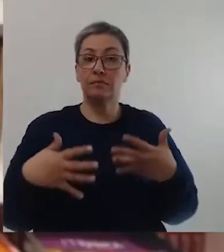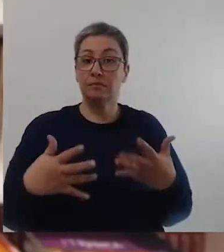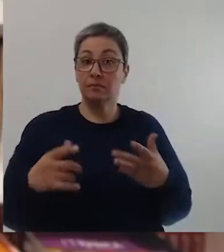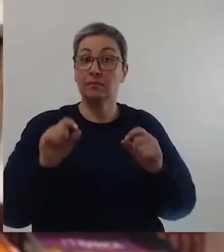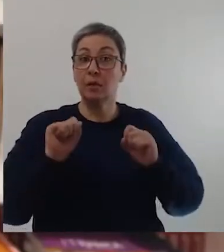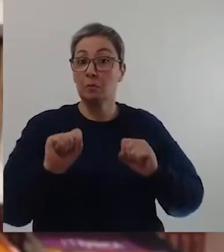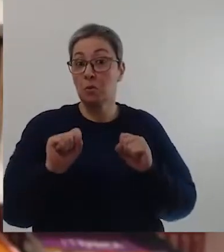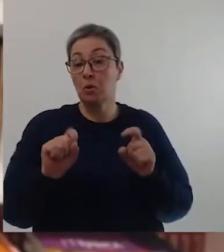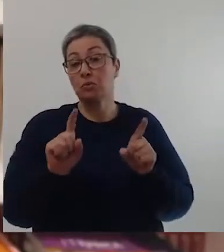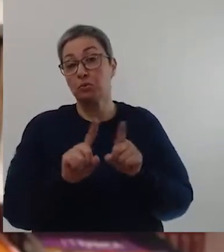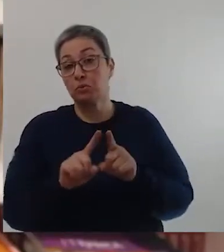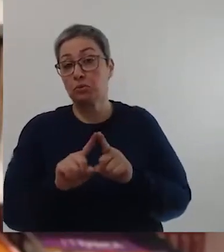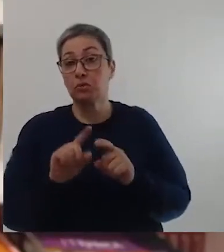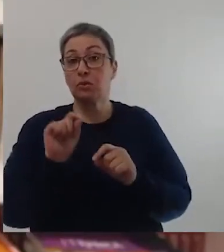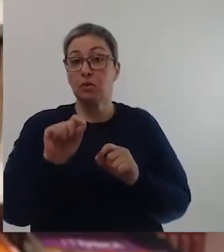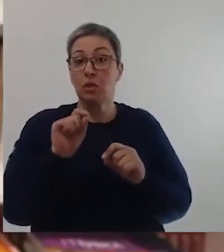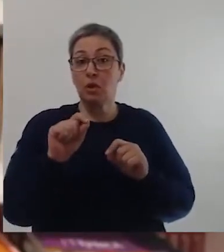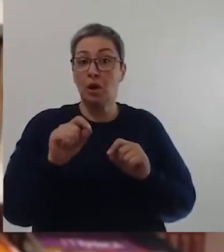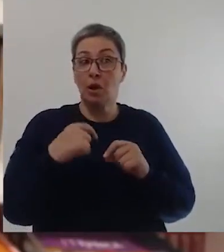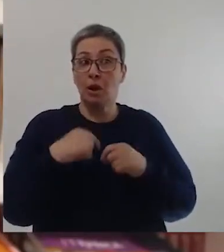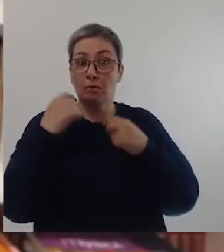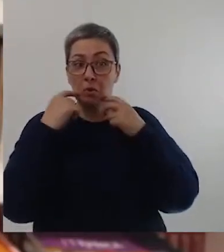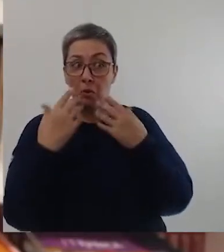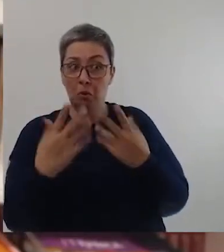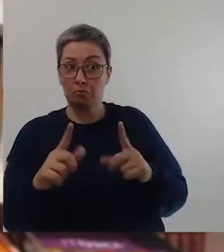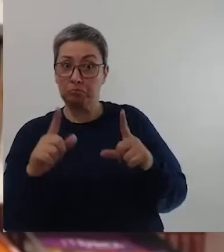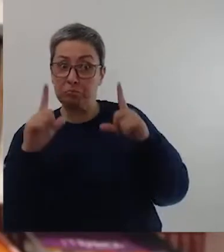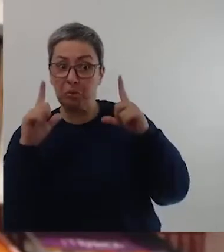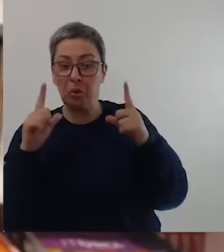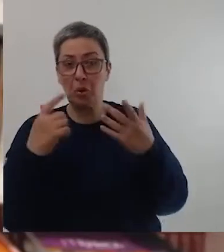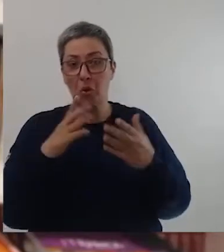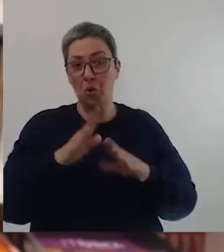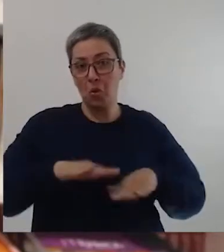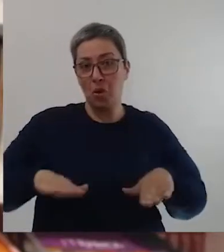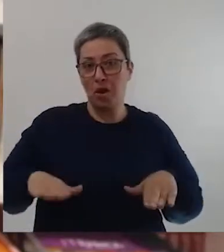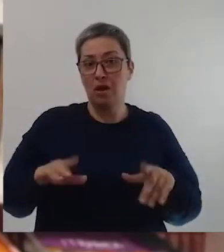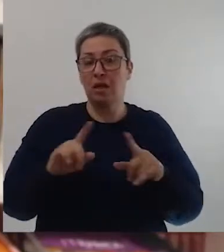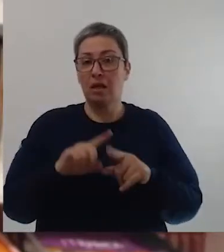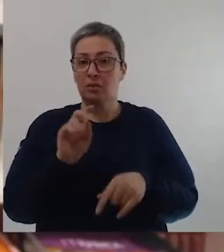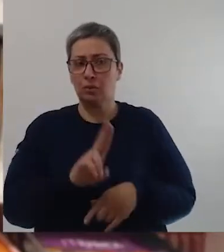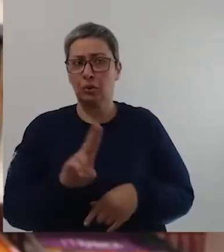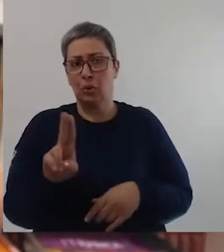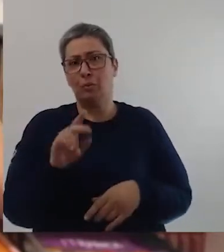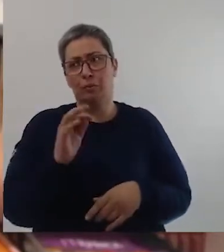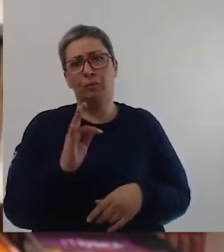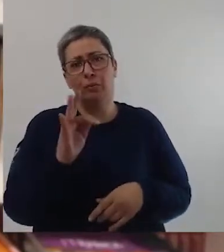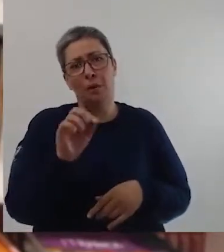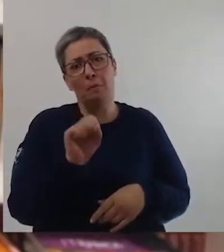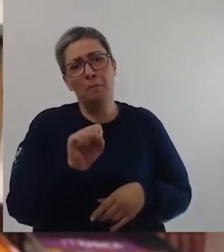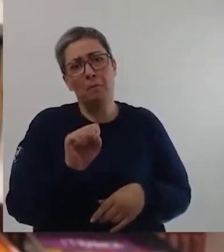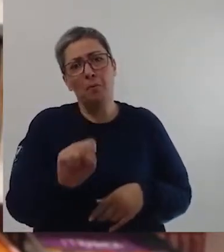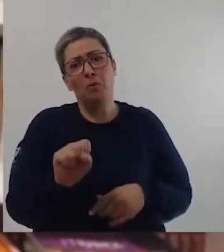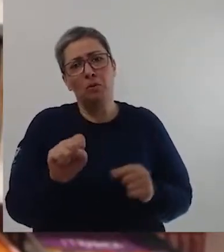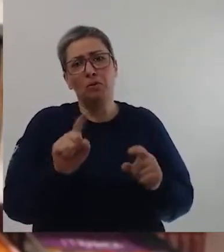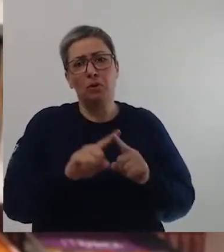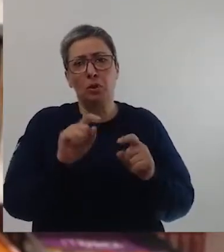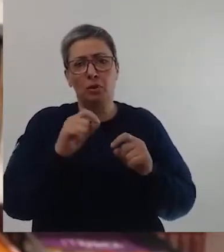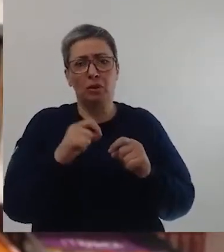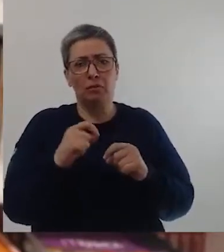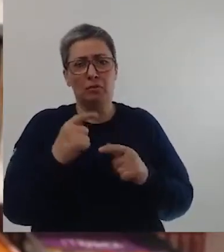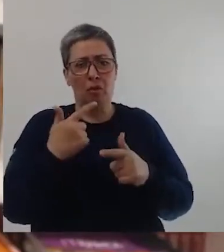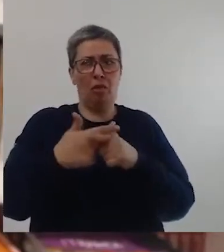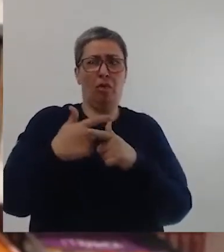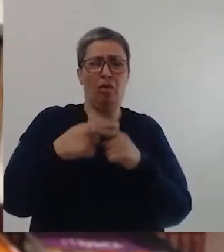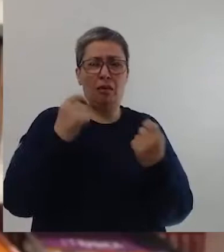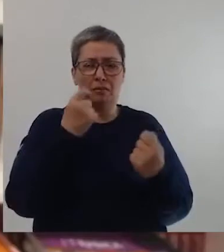assim que possa expor essa criança né que esse nome do Futuro pode por essa